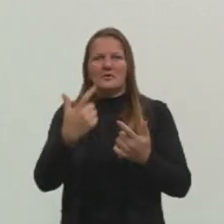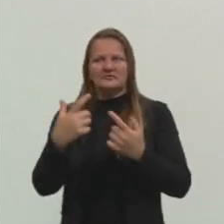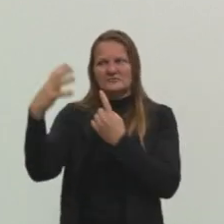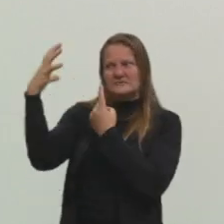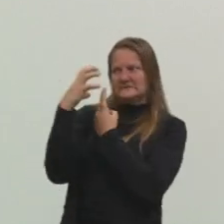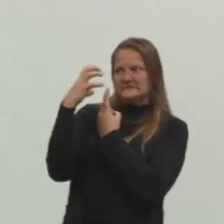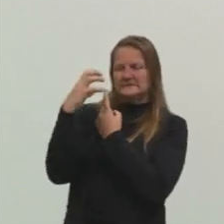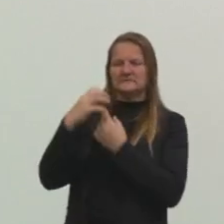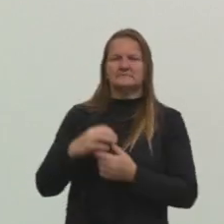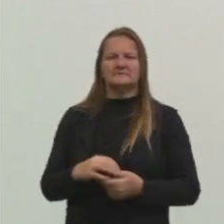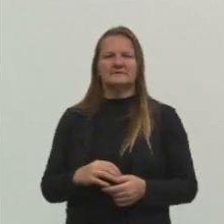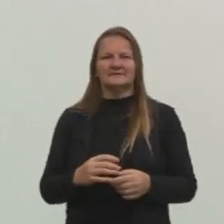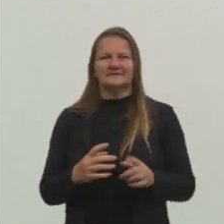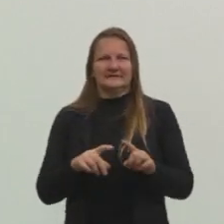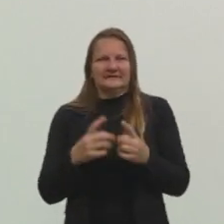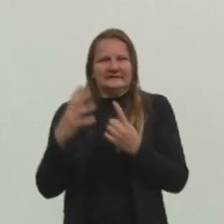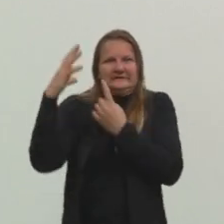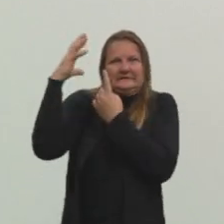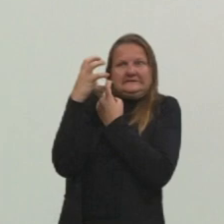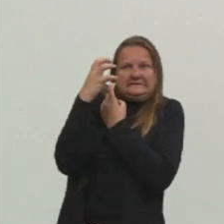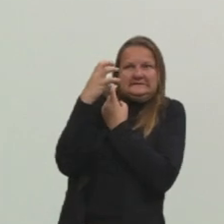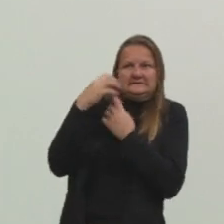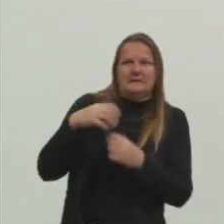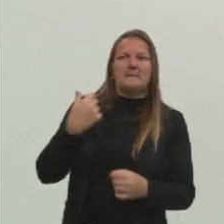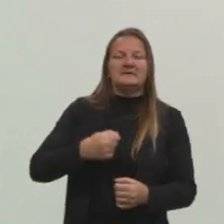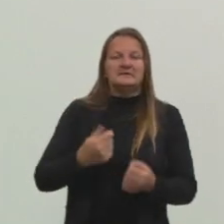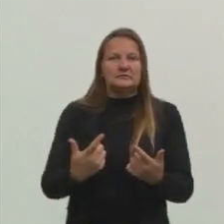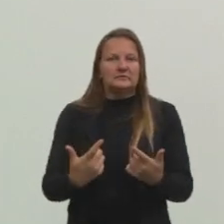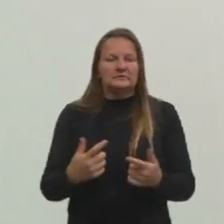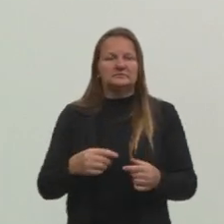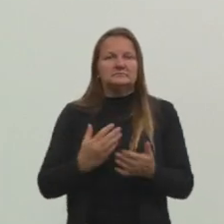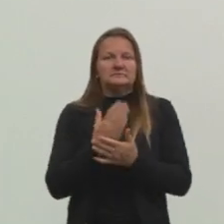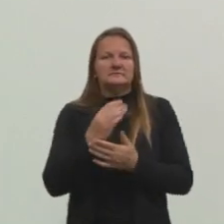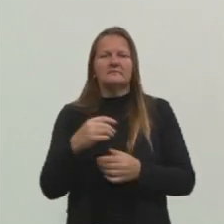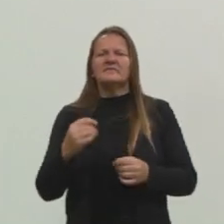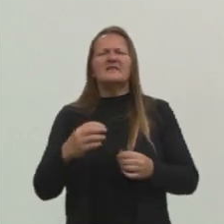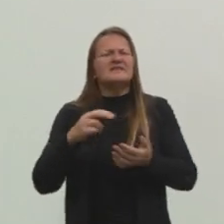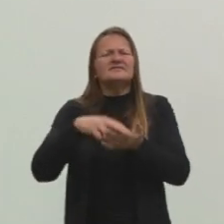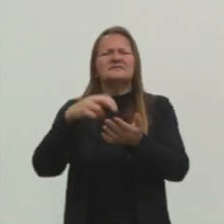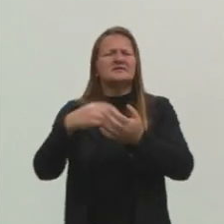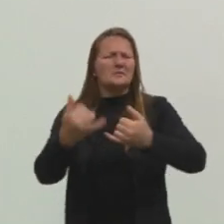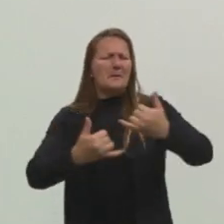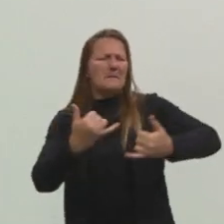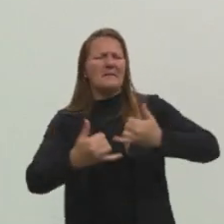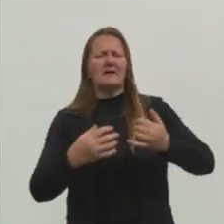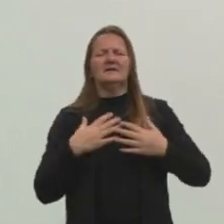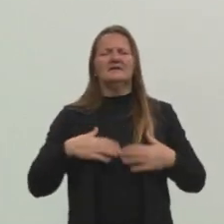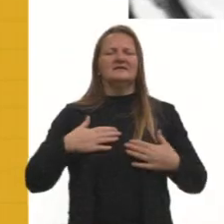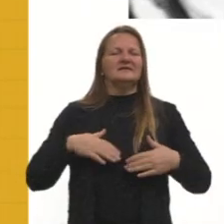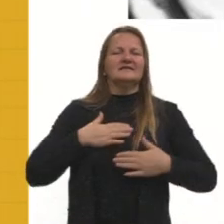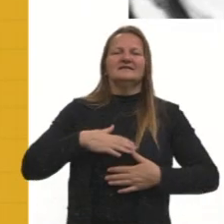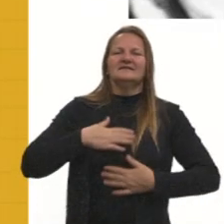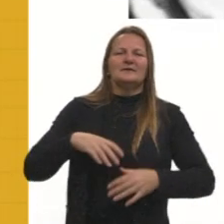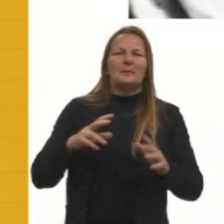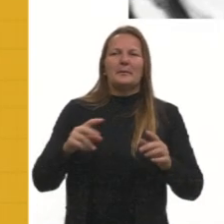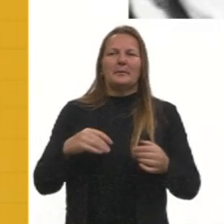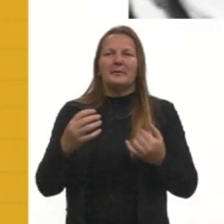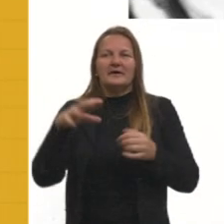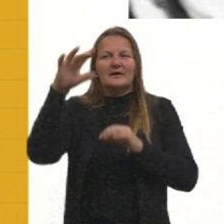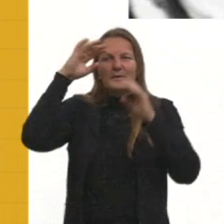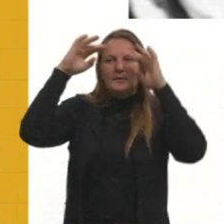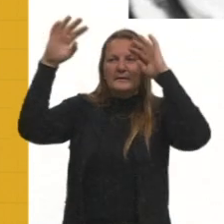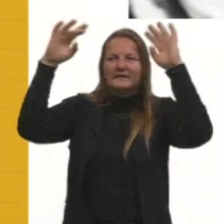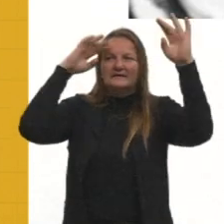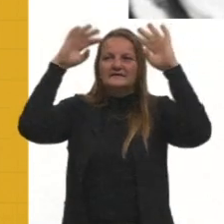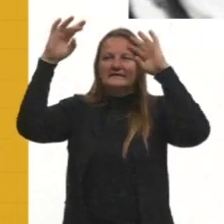né então isso se sente Pai eu preciso de sorte eu preciso me dar bem não vão lá Se divirtam relaxa e sobre a técnica de respiração